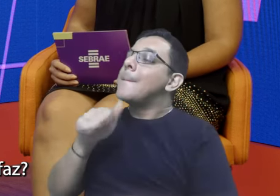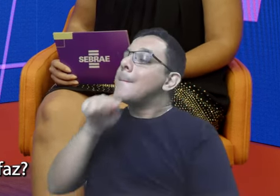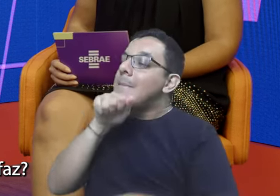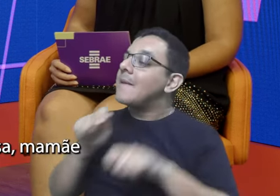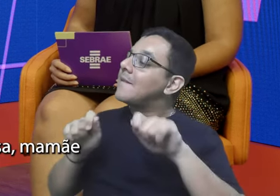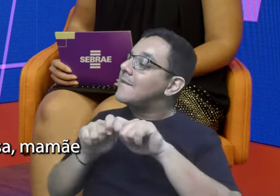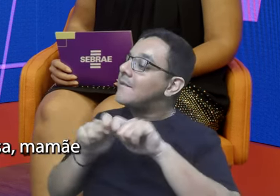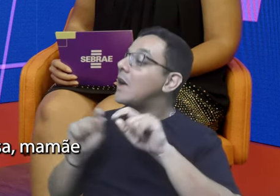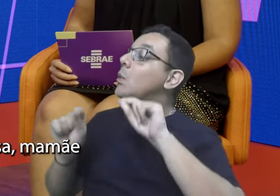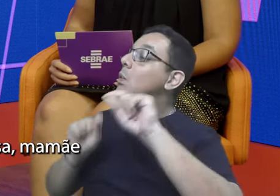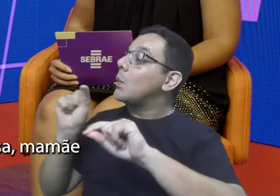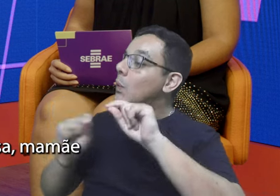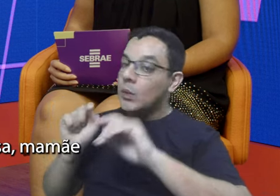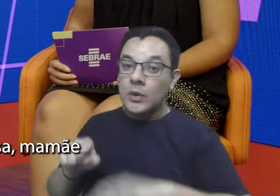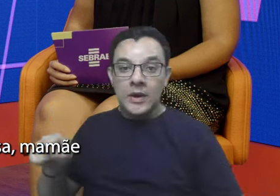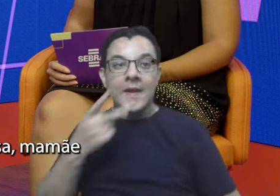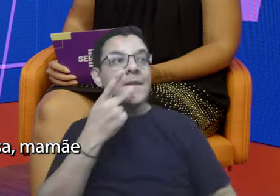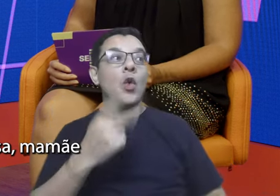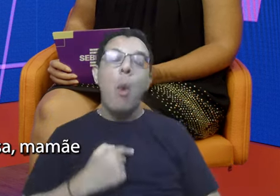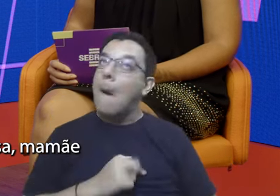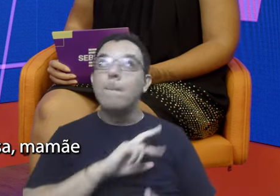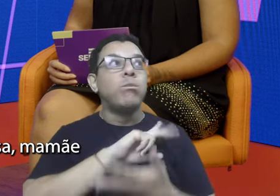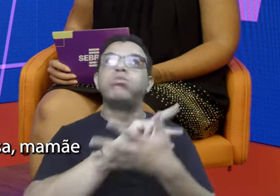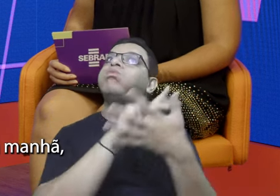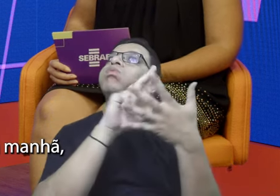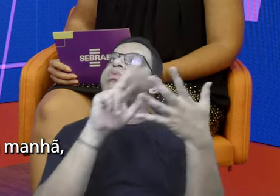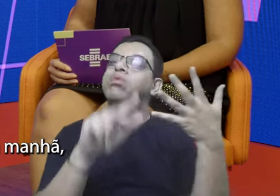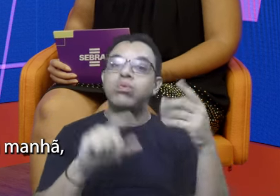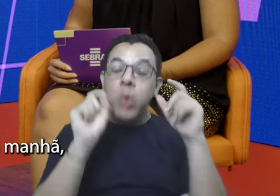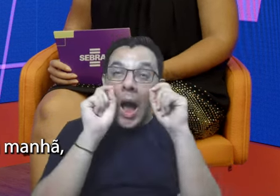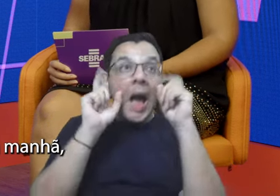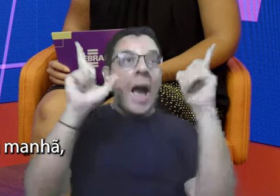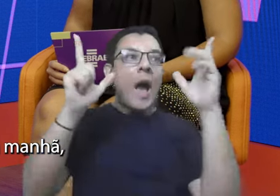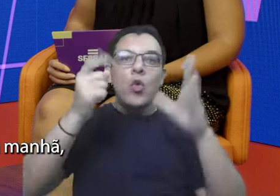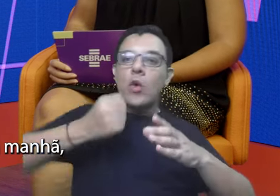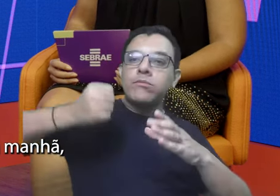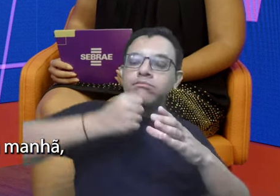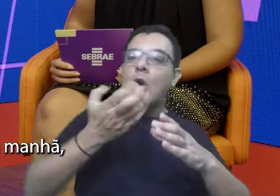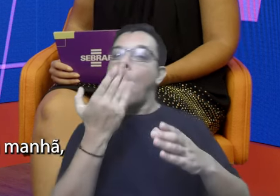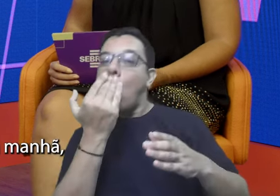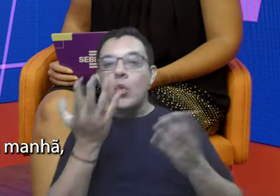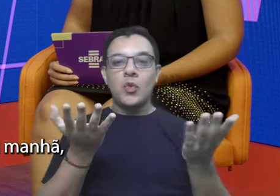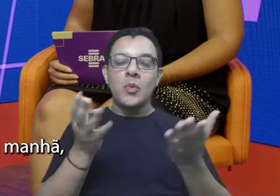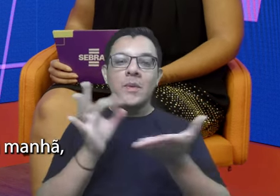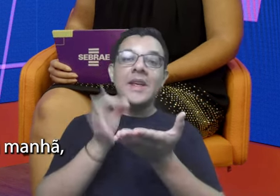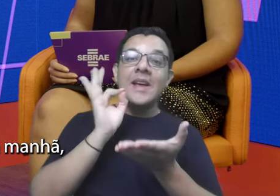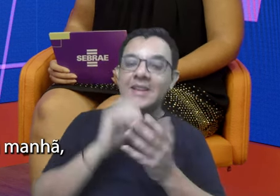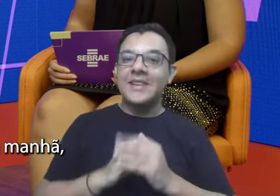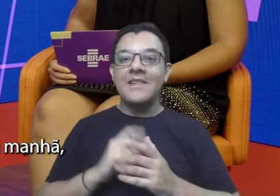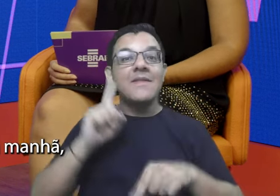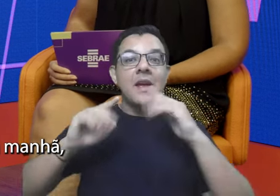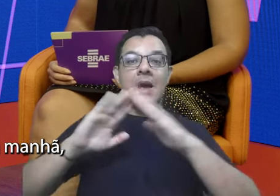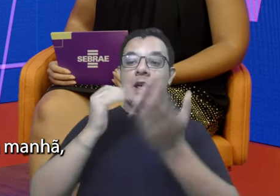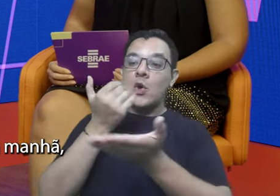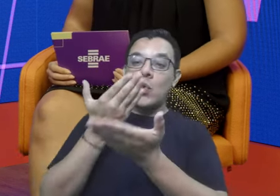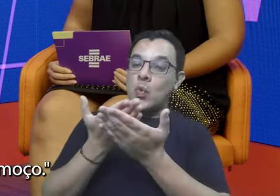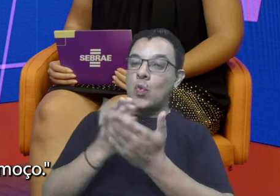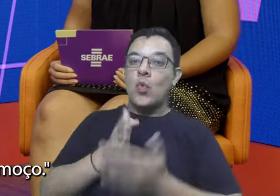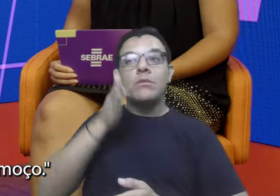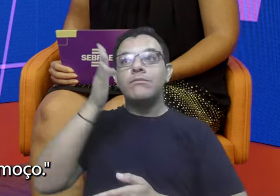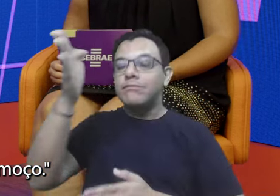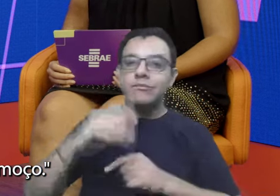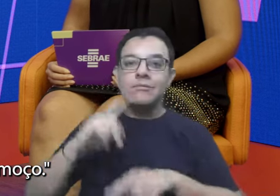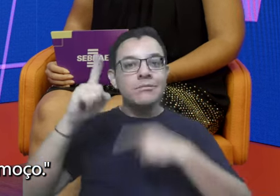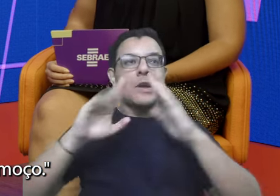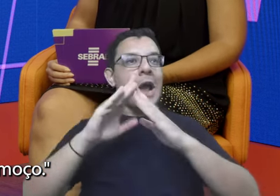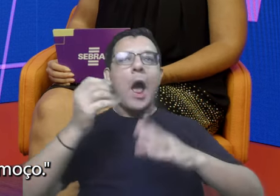faz aí ela virou para mim e falou nossa a mamãe faz muita coisa mamãe acorda faz nosso café da manhã leva a gente pra escola aí ela